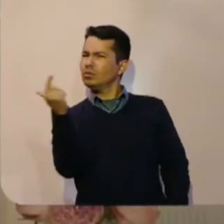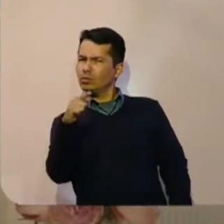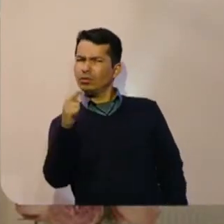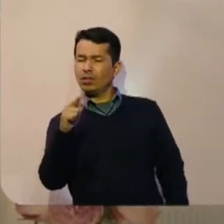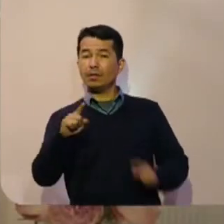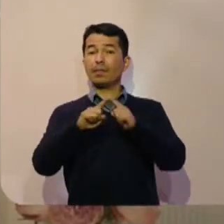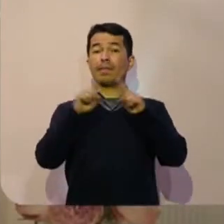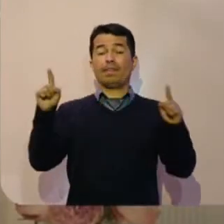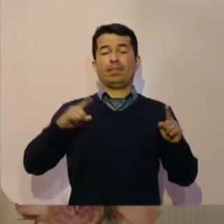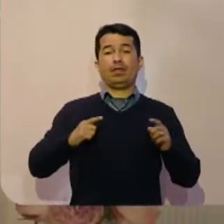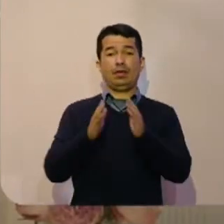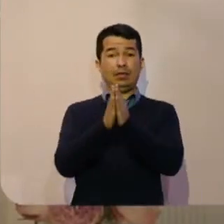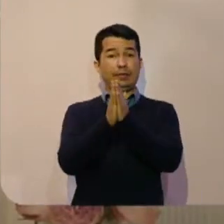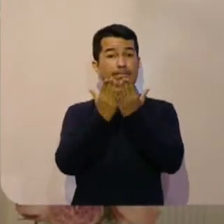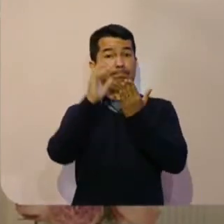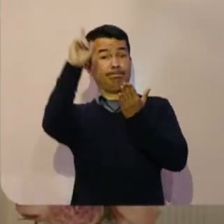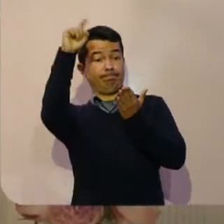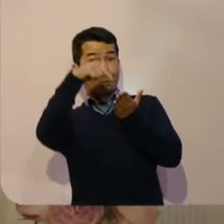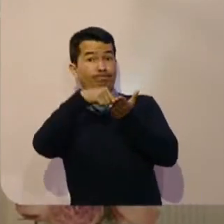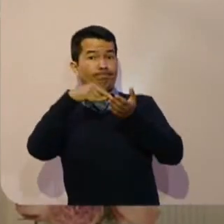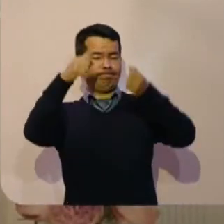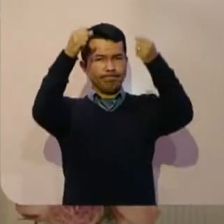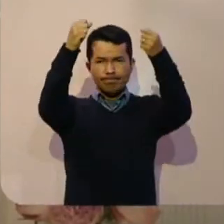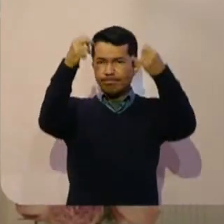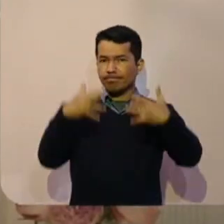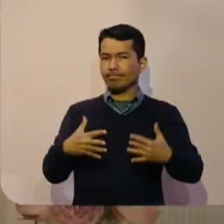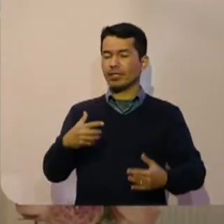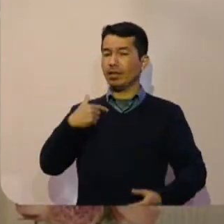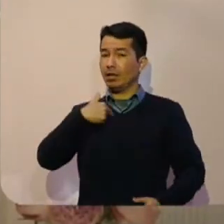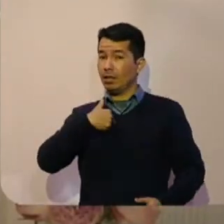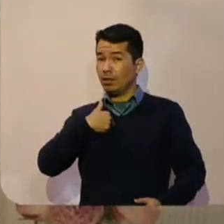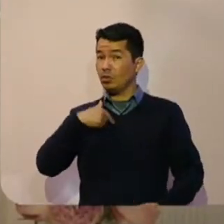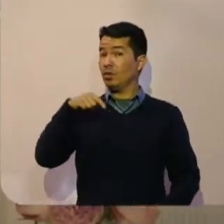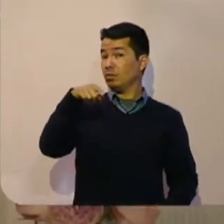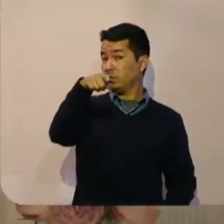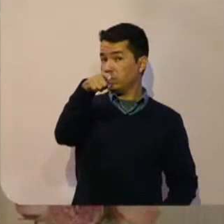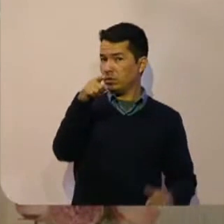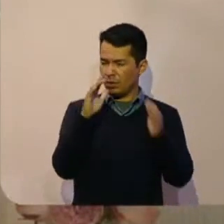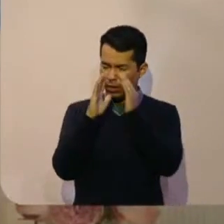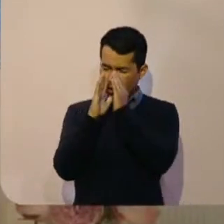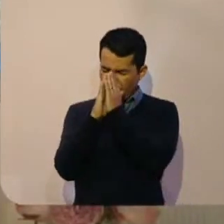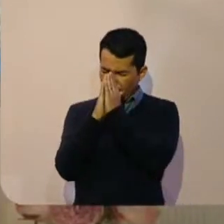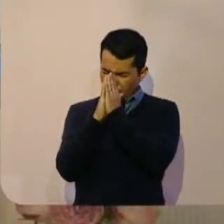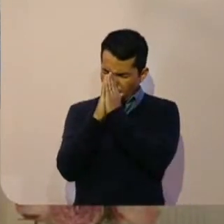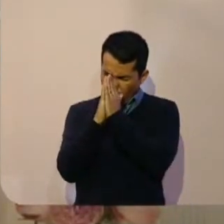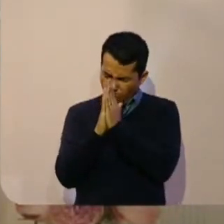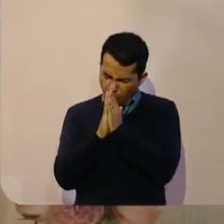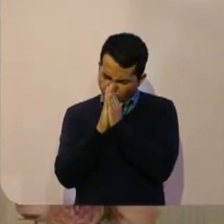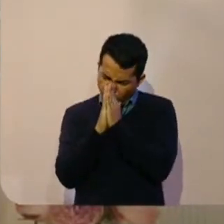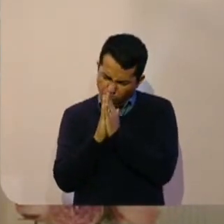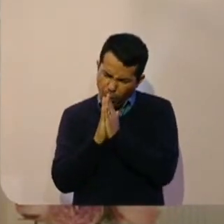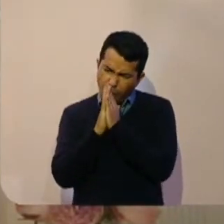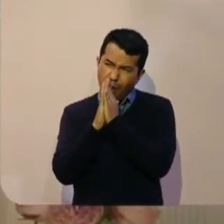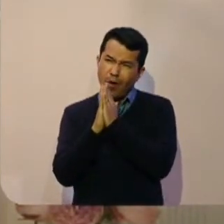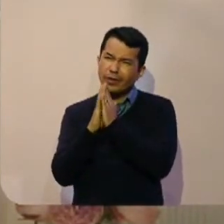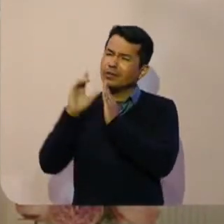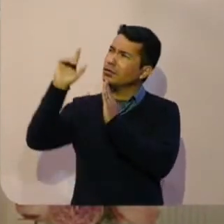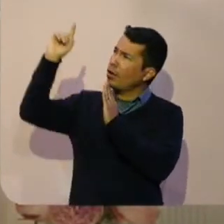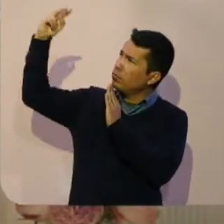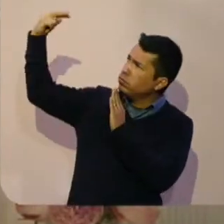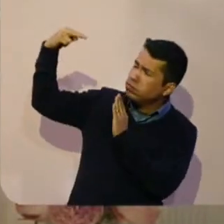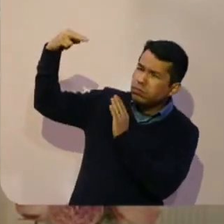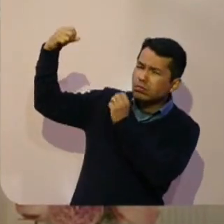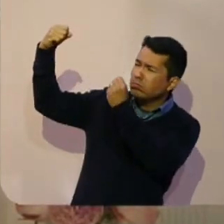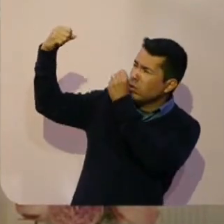não é? O Senhor, através do seu Espírito, não é apenas aquele que intervém, mas no diálogo